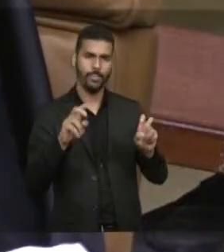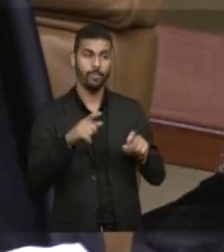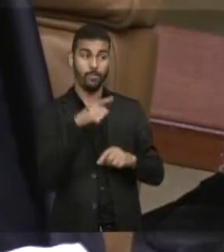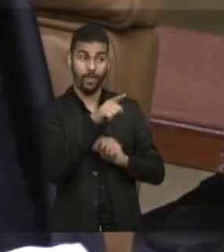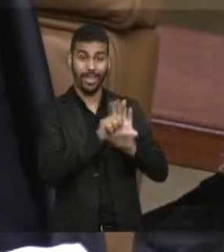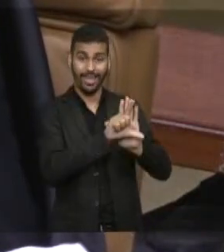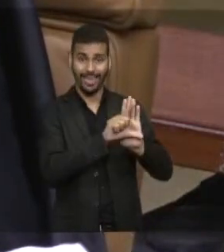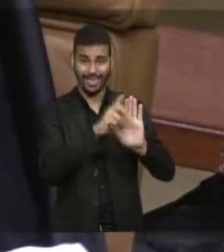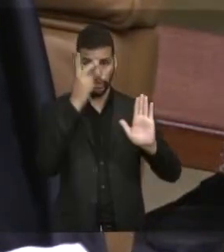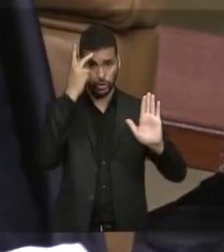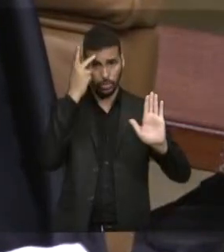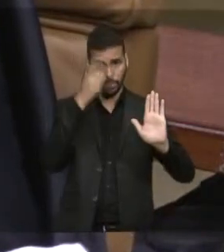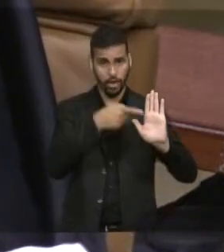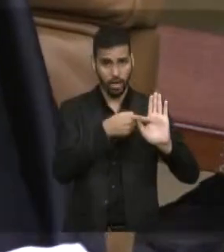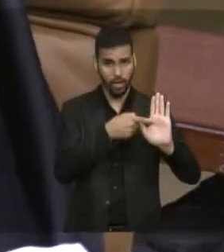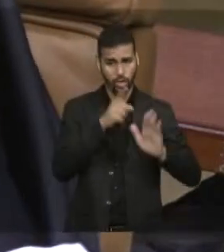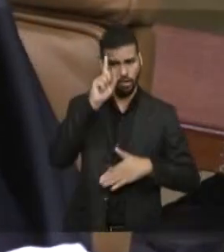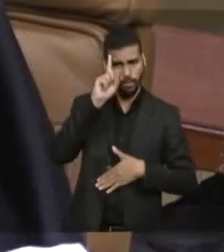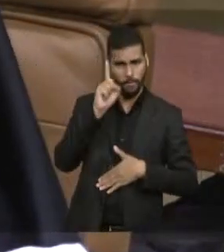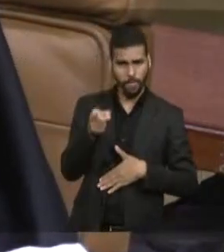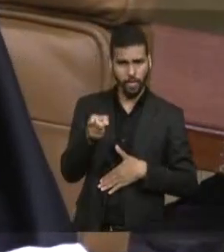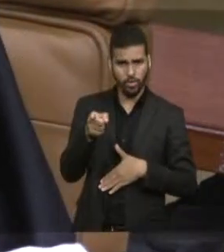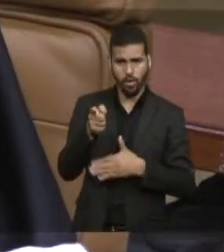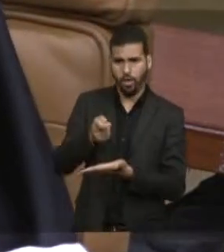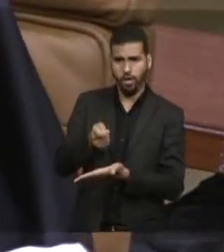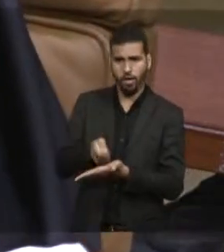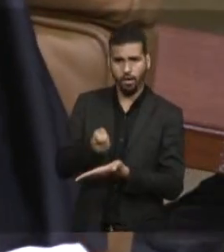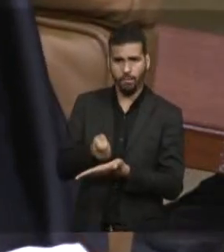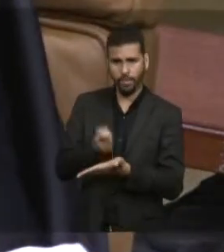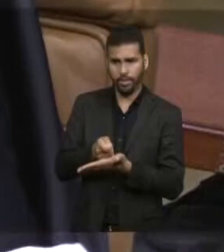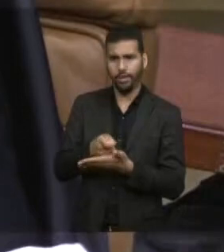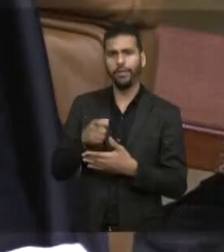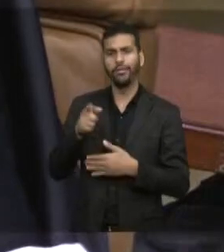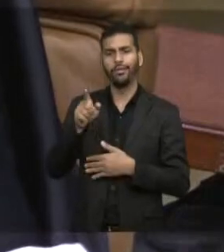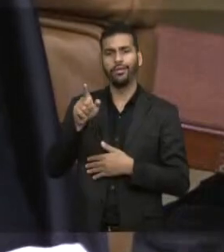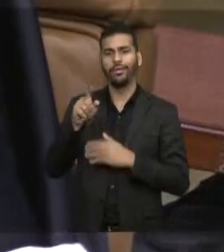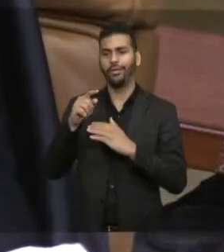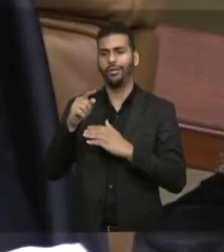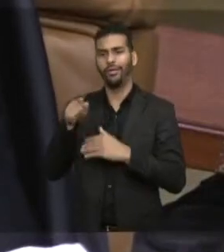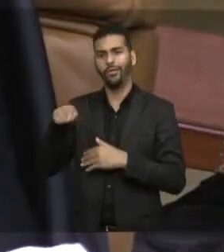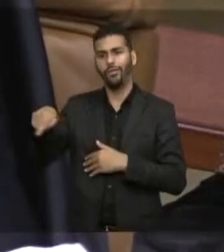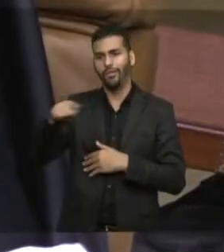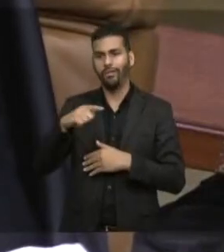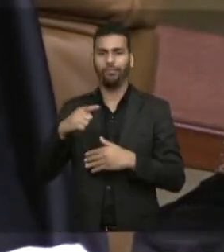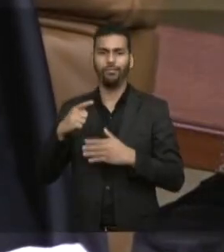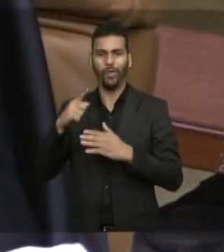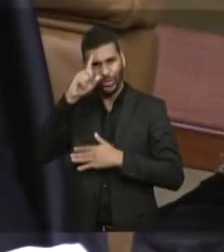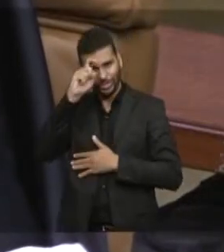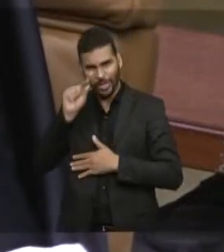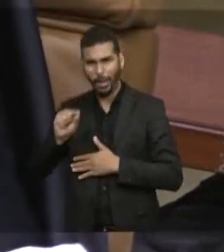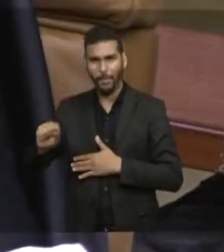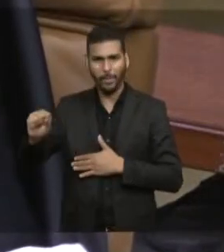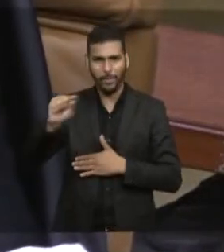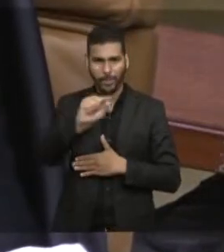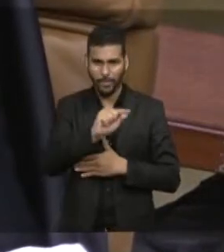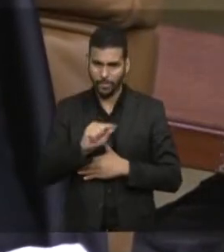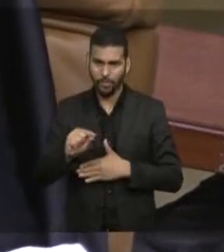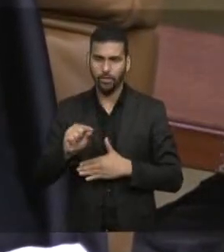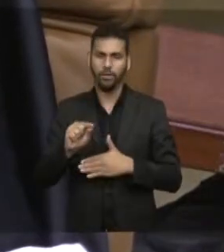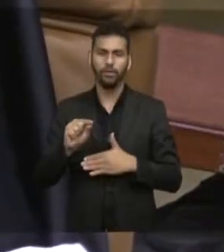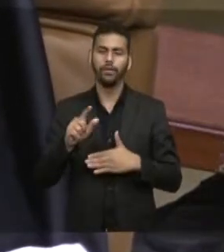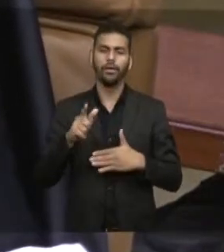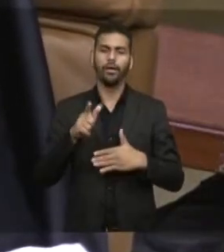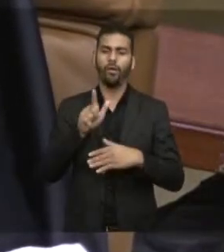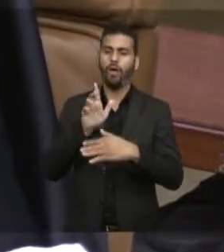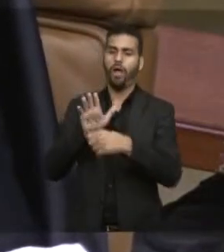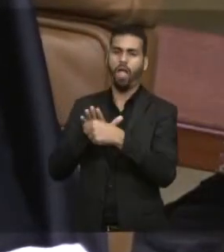lei Paulista imposto cumprimento de obrigações aos empregadores ofendendo portanto a competência privativa da União